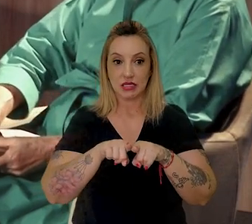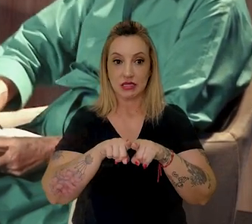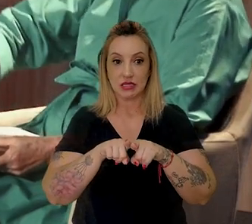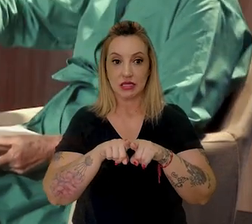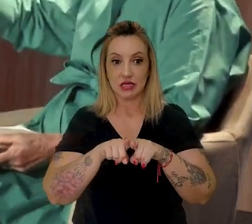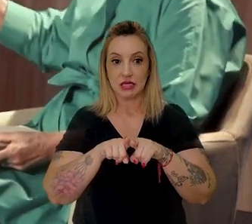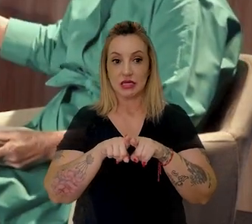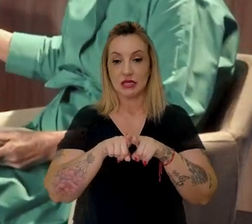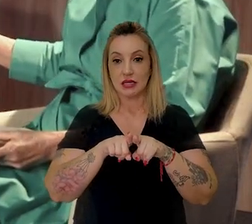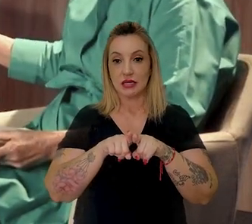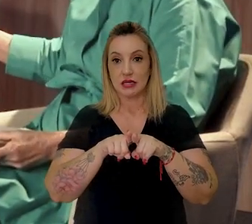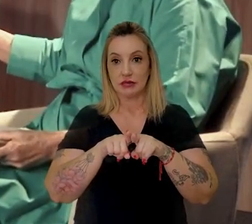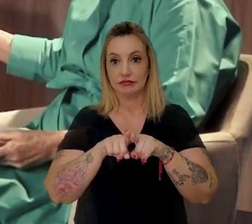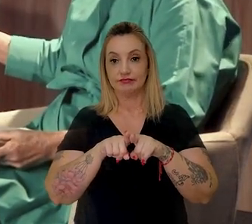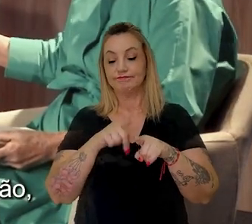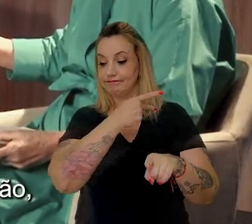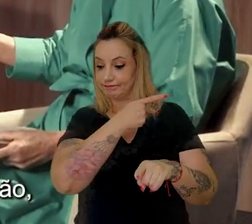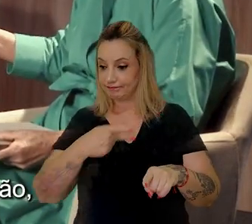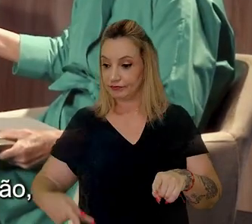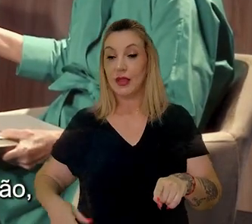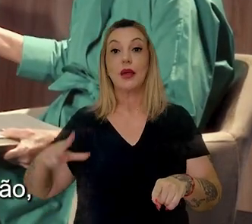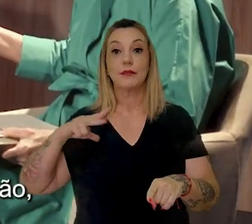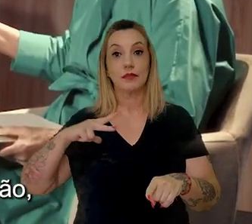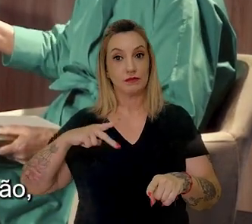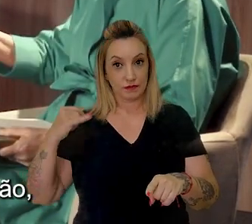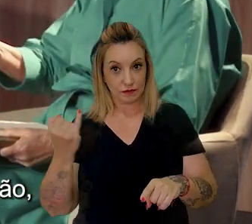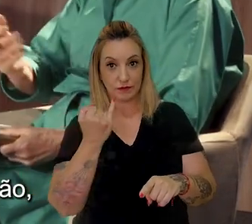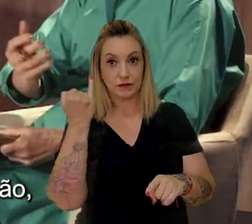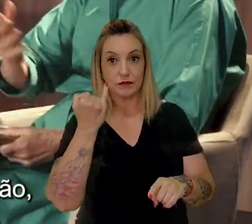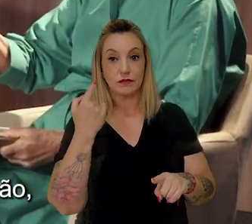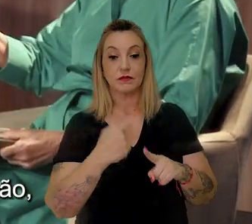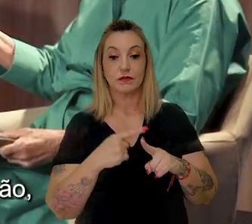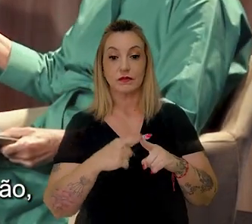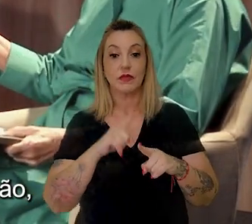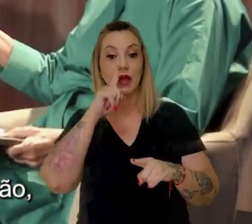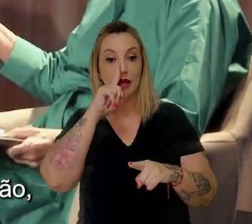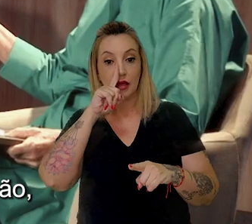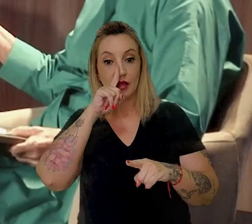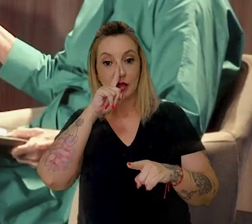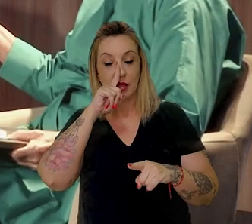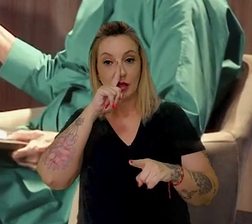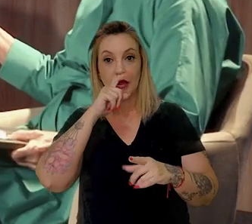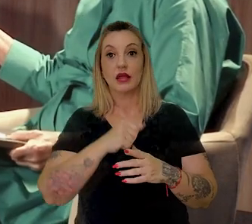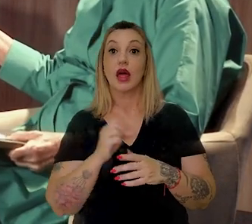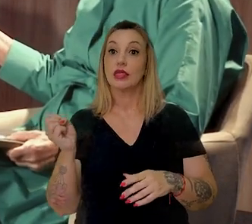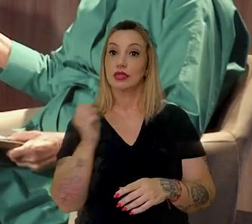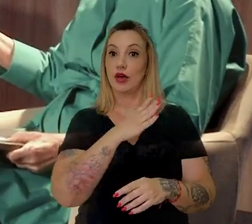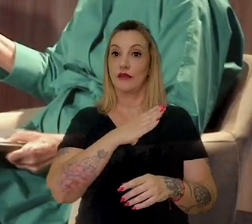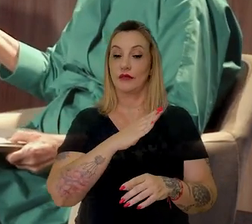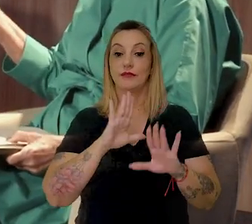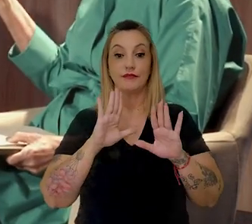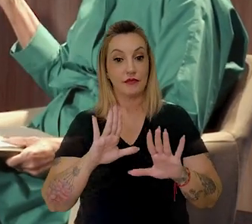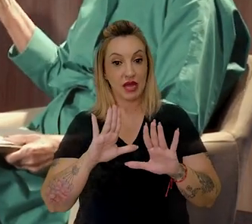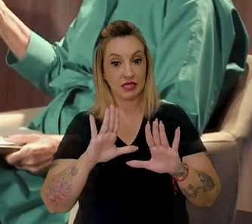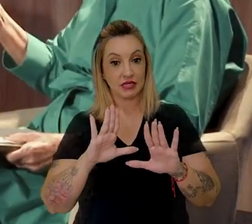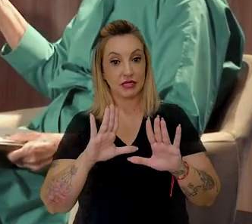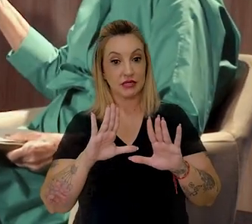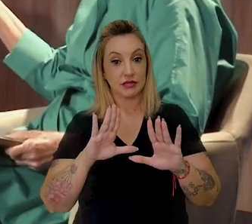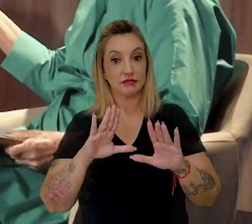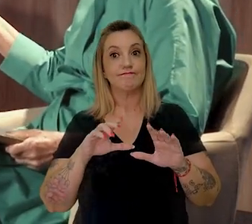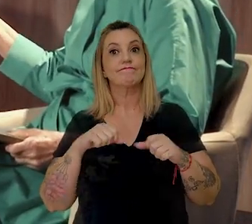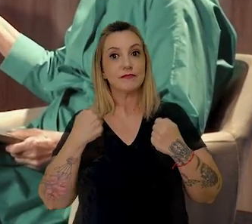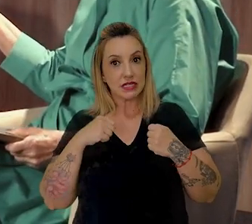público com o setor privado ela é fundamental porque você tem um risco enorme da Inovação Mas ela é